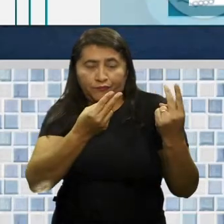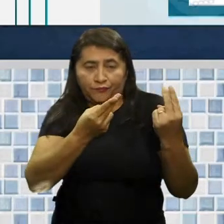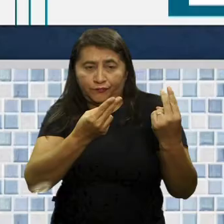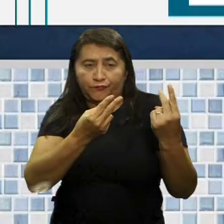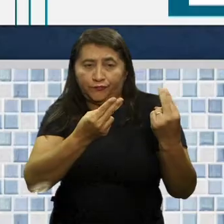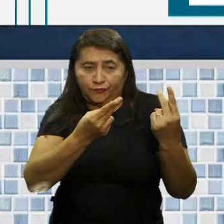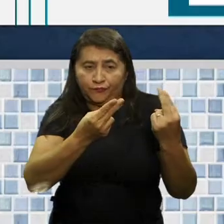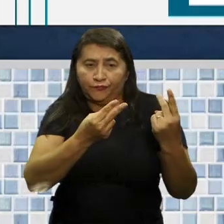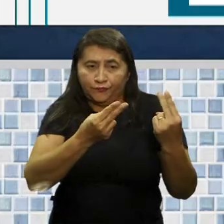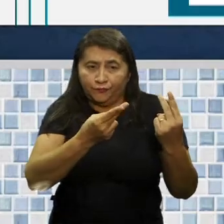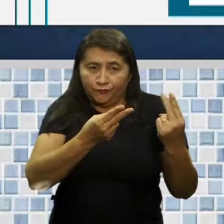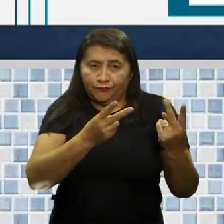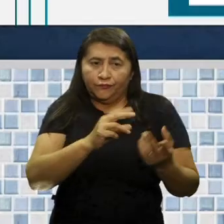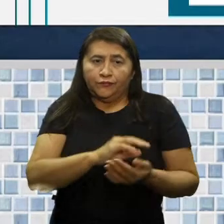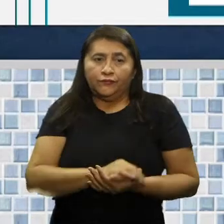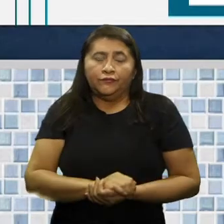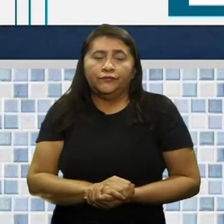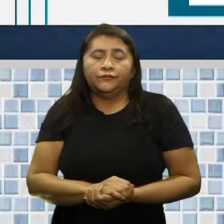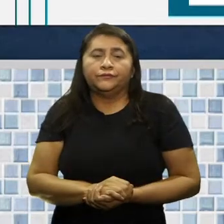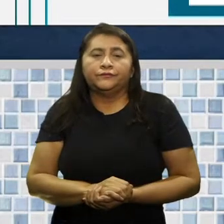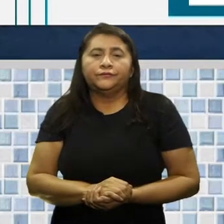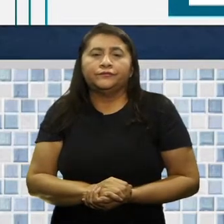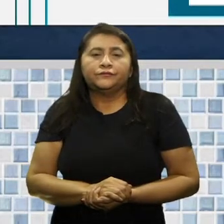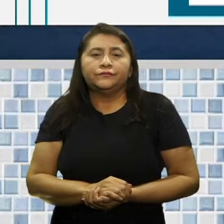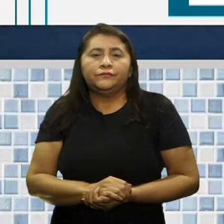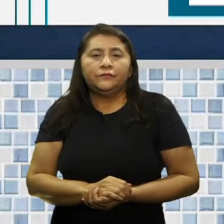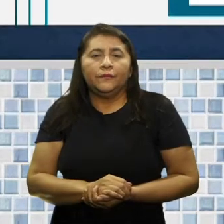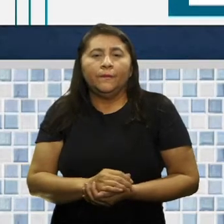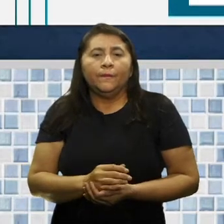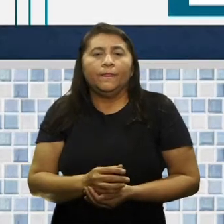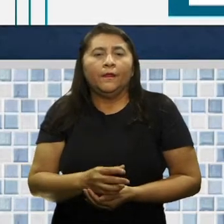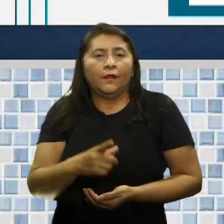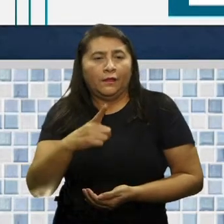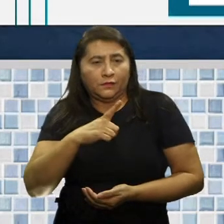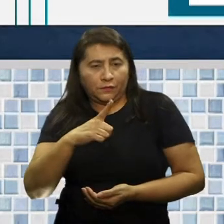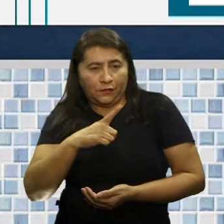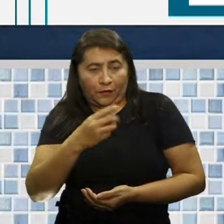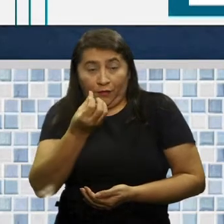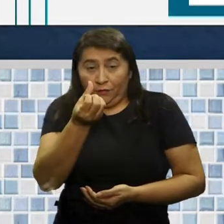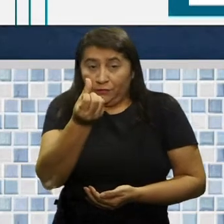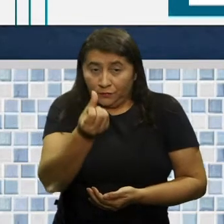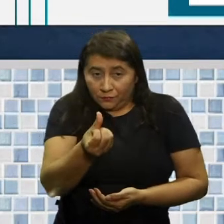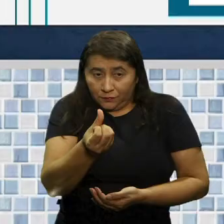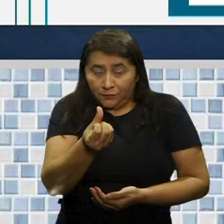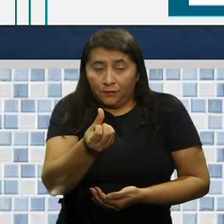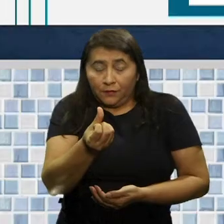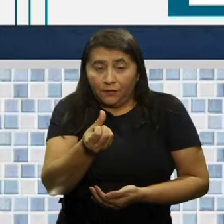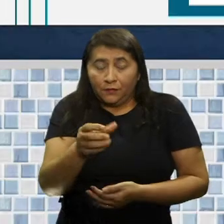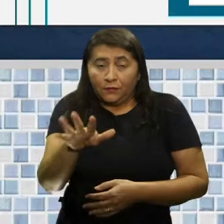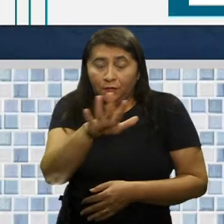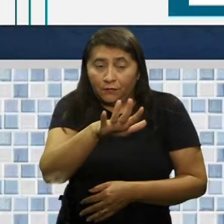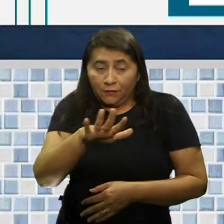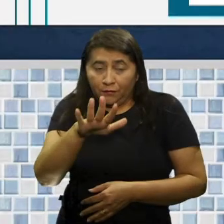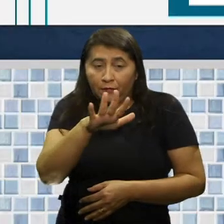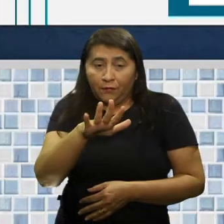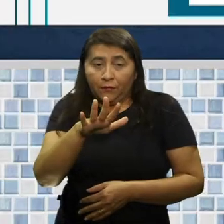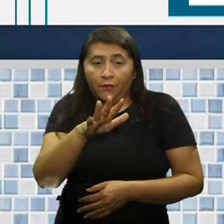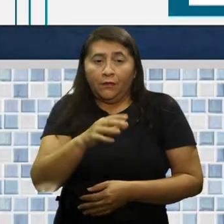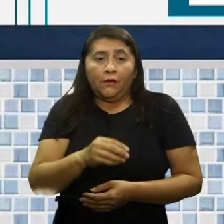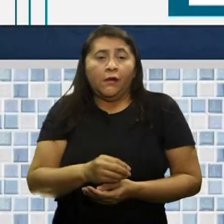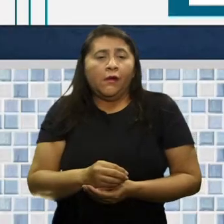que a gente acabou de ver. Agora, vocês têm as 6 figurinhas com os 6 espaços. A gente vai